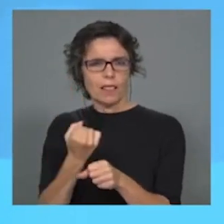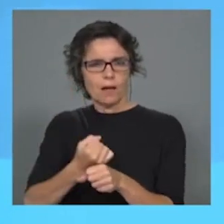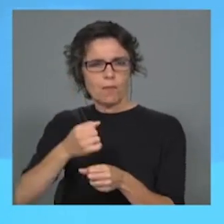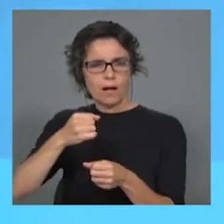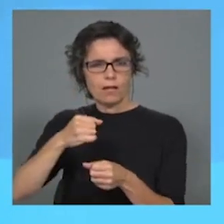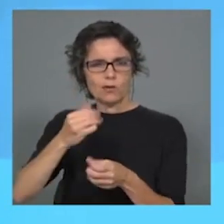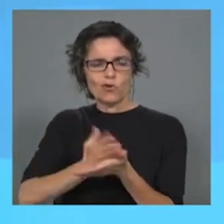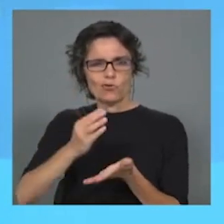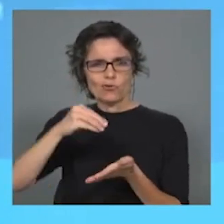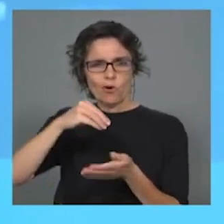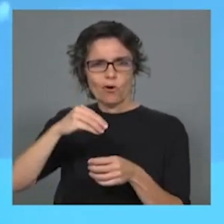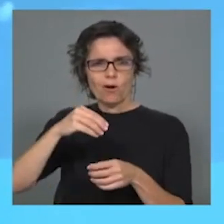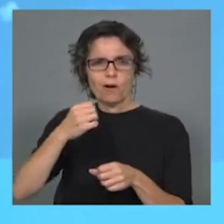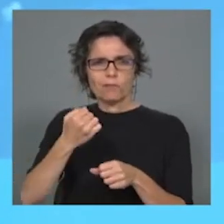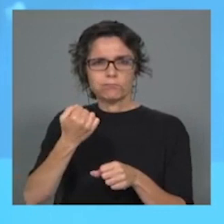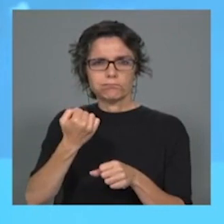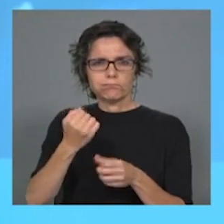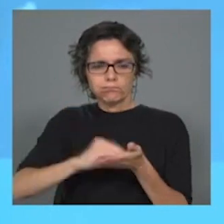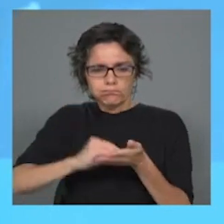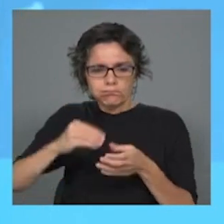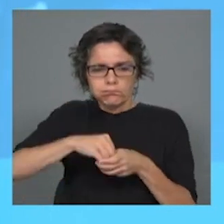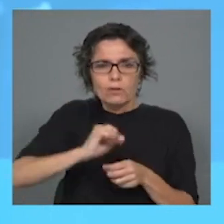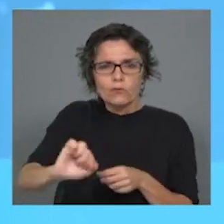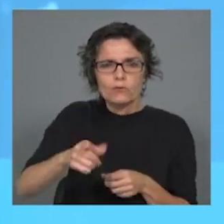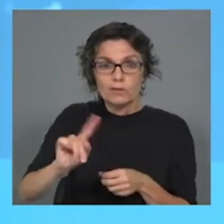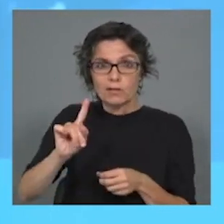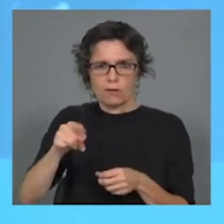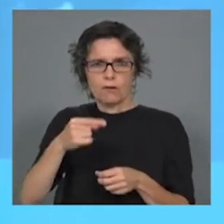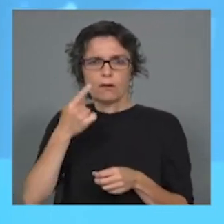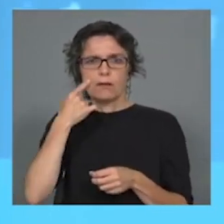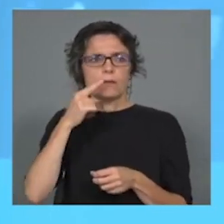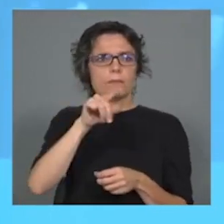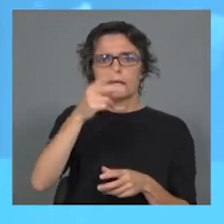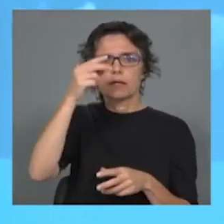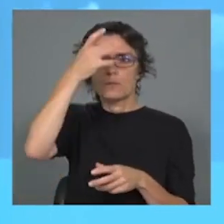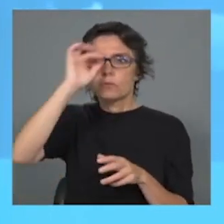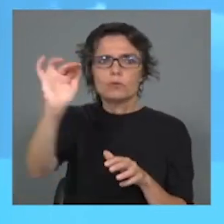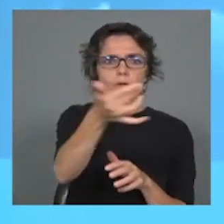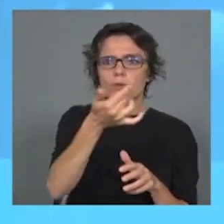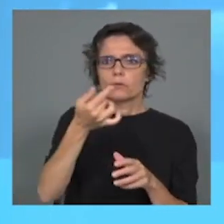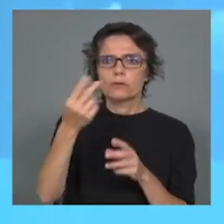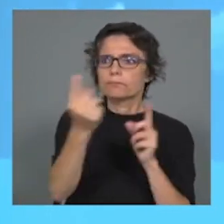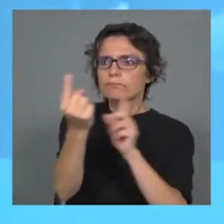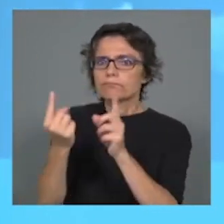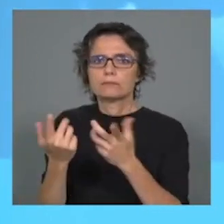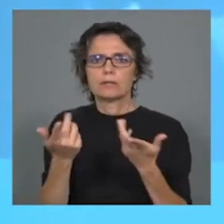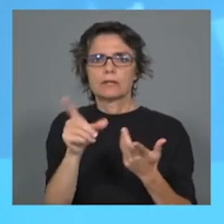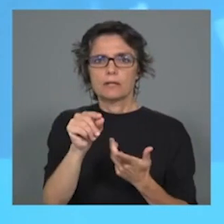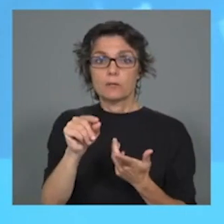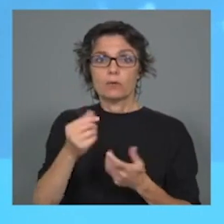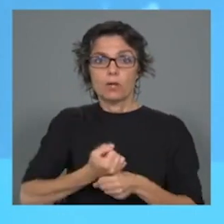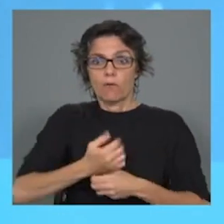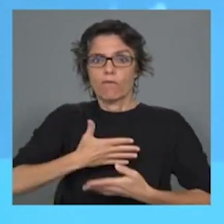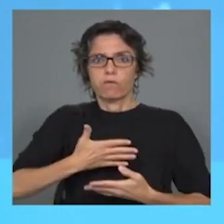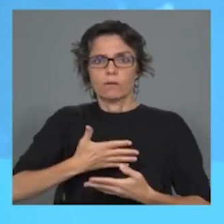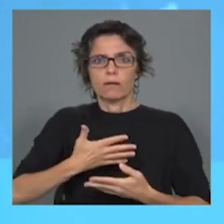da realidade das pessoas, preocupava-se muito com situações concretas, as pessoas pediam-lhe concretamente apoios e